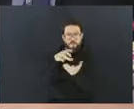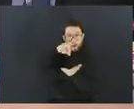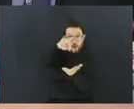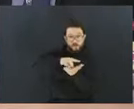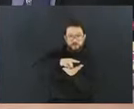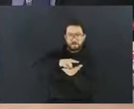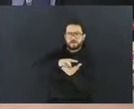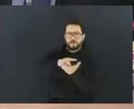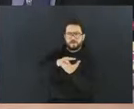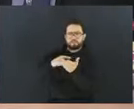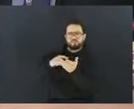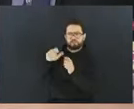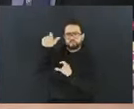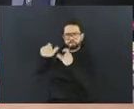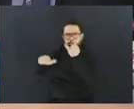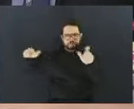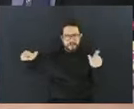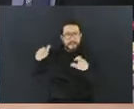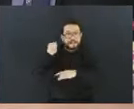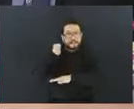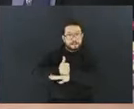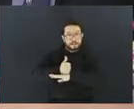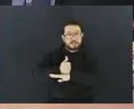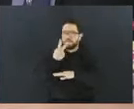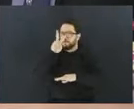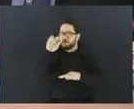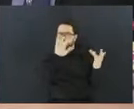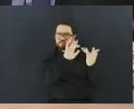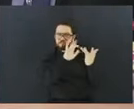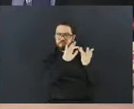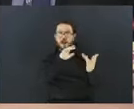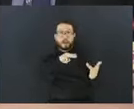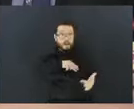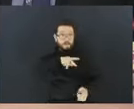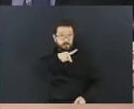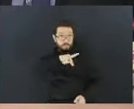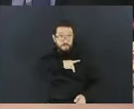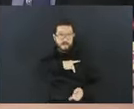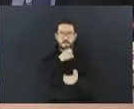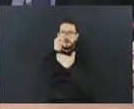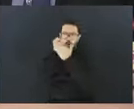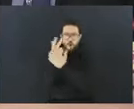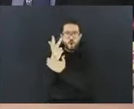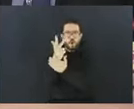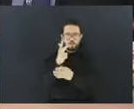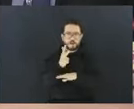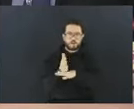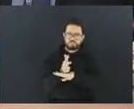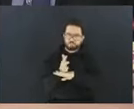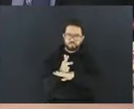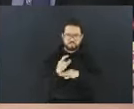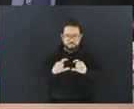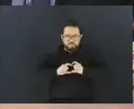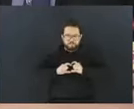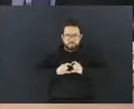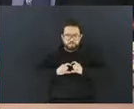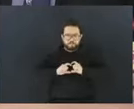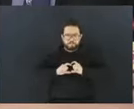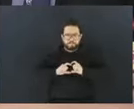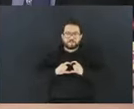avaliando, já em contato com o Ministério Público, para aquisição também desse material para a nossa polícia, para que todas as